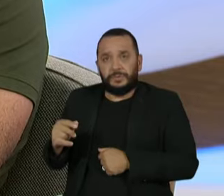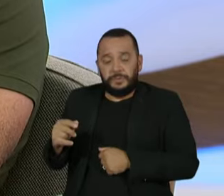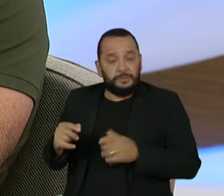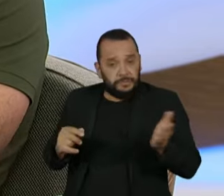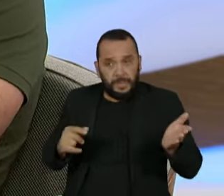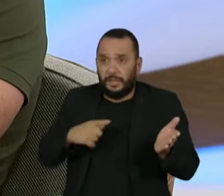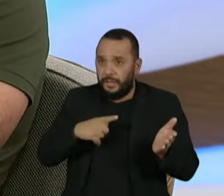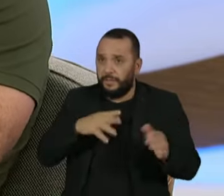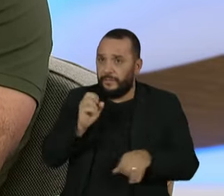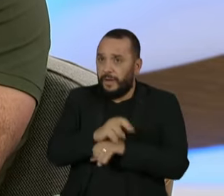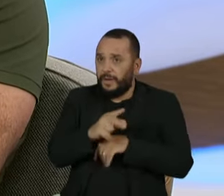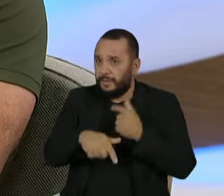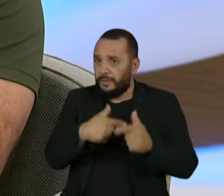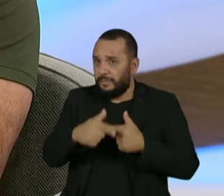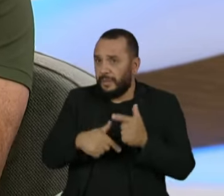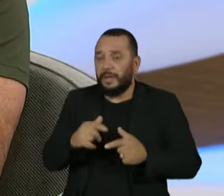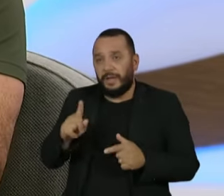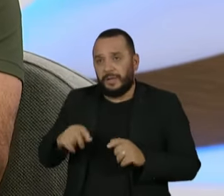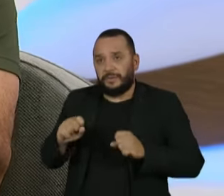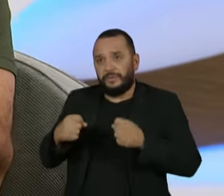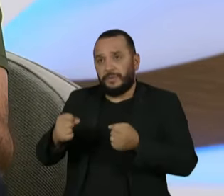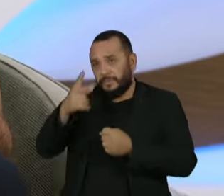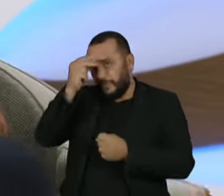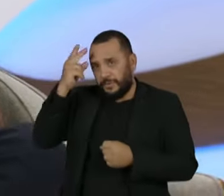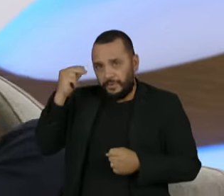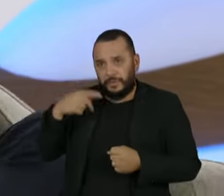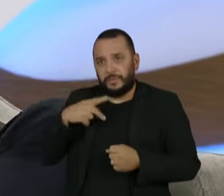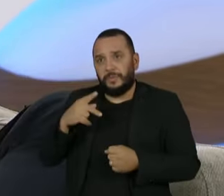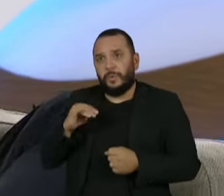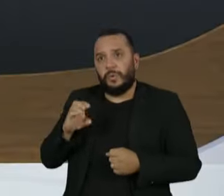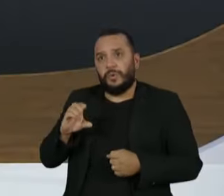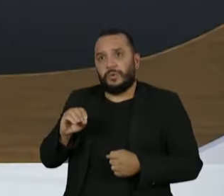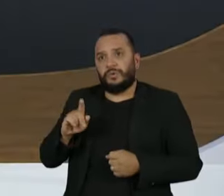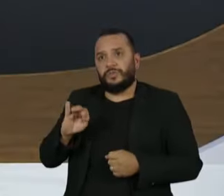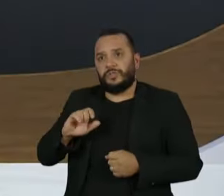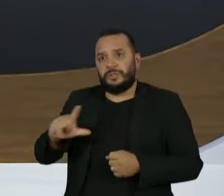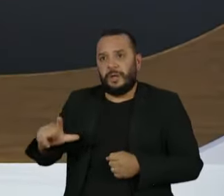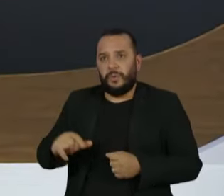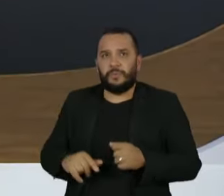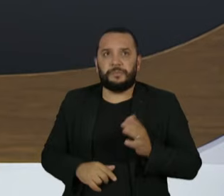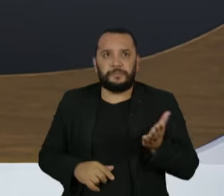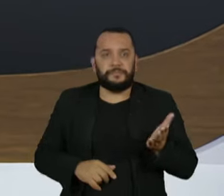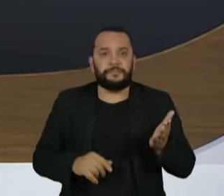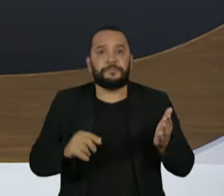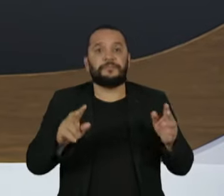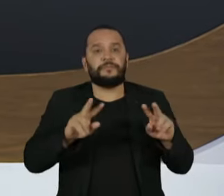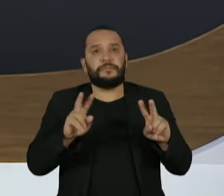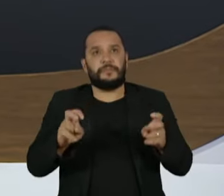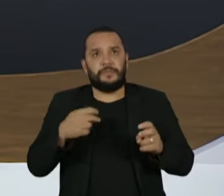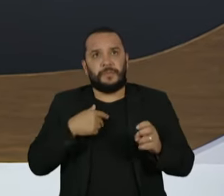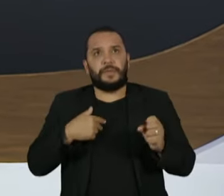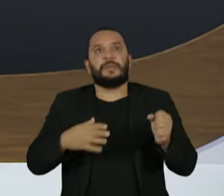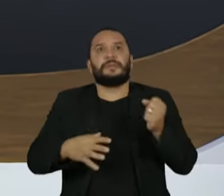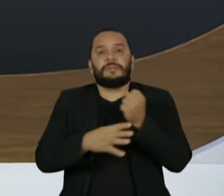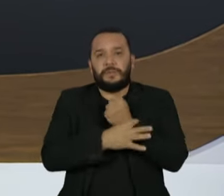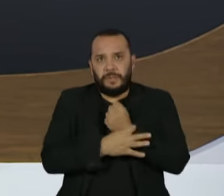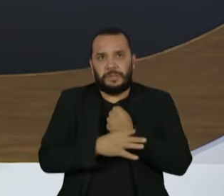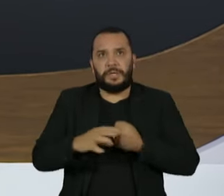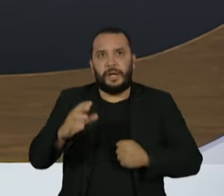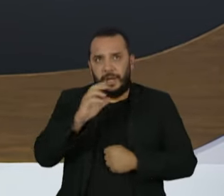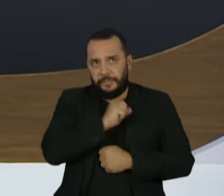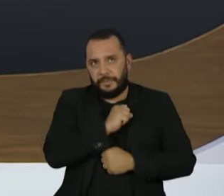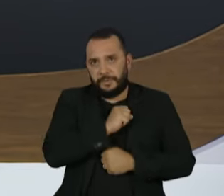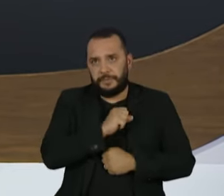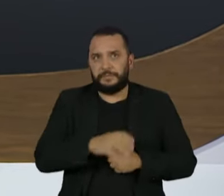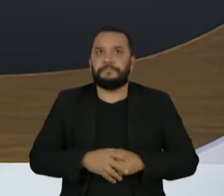déficit muito grande isso é um esforço da Prefeitura do Recife junto com o porto digital vou te pedir para abordar a questão da Cyber segurança rapidinho que a gente precisa sair para